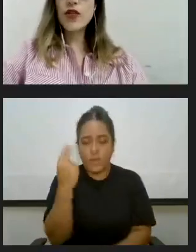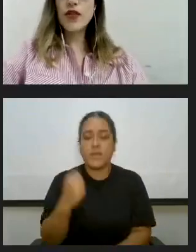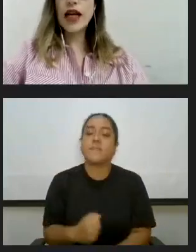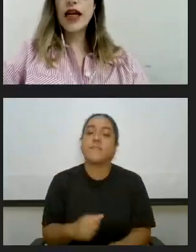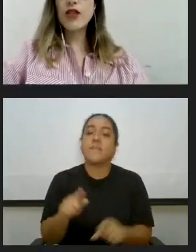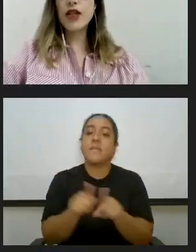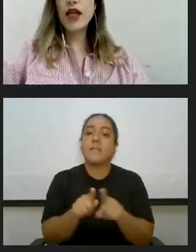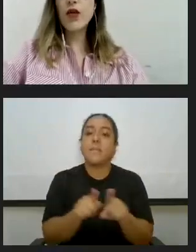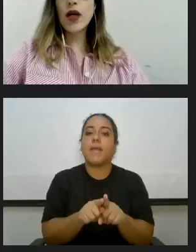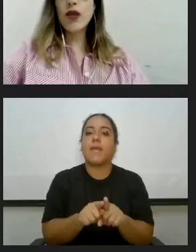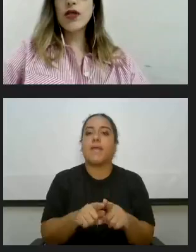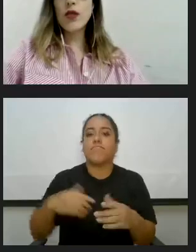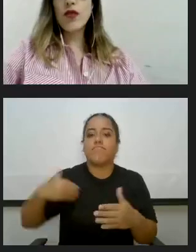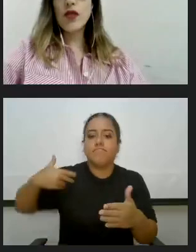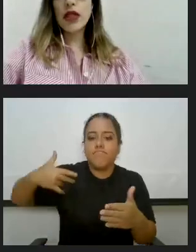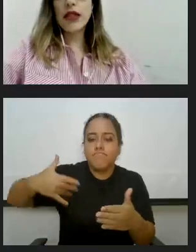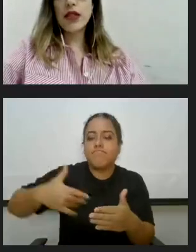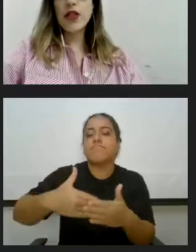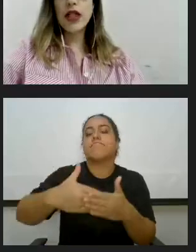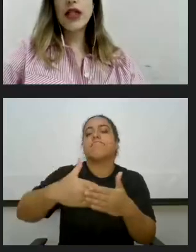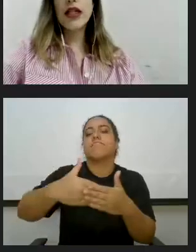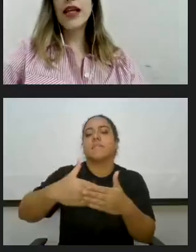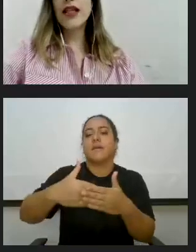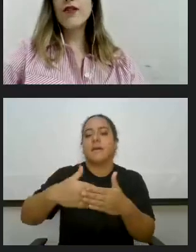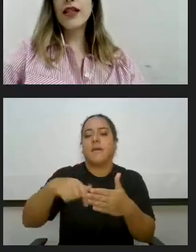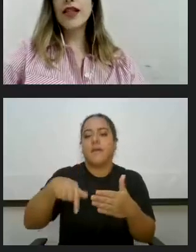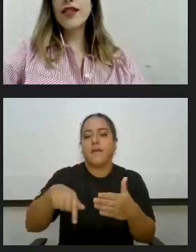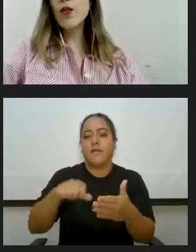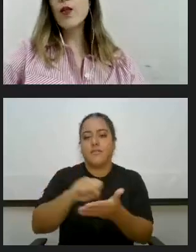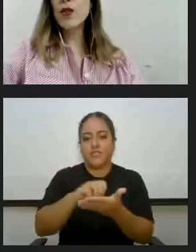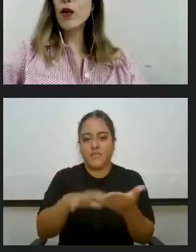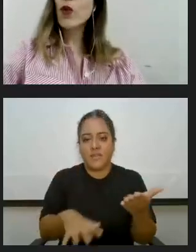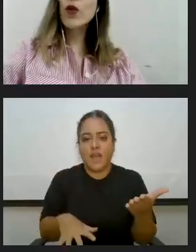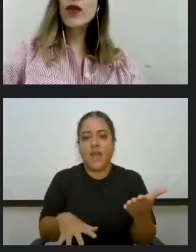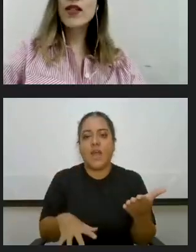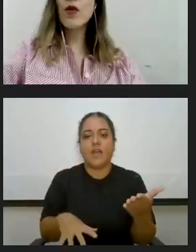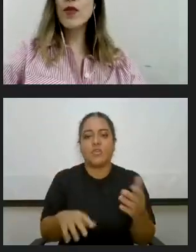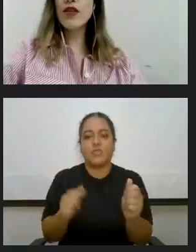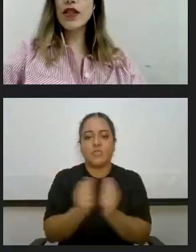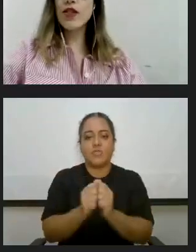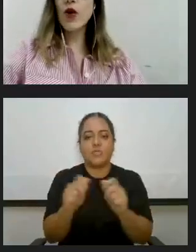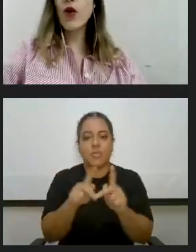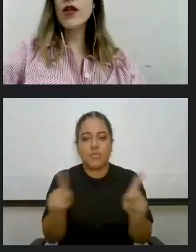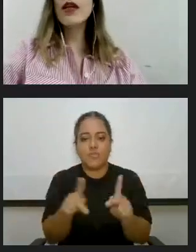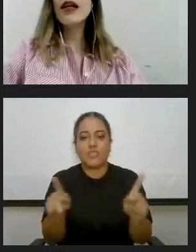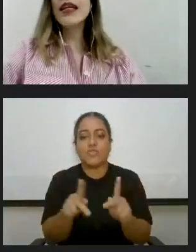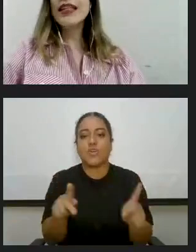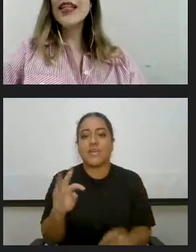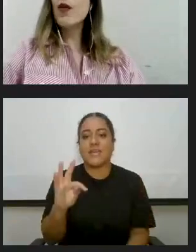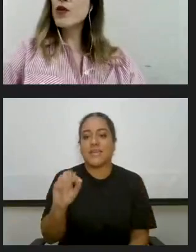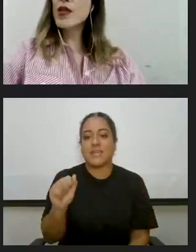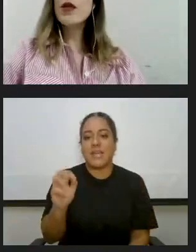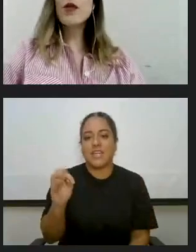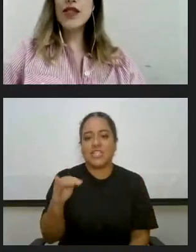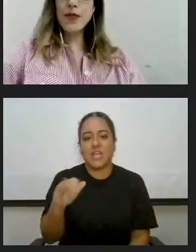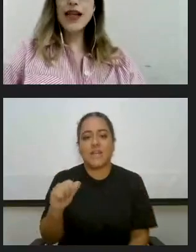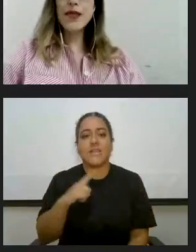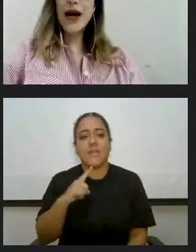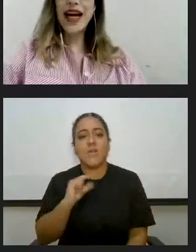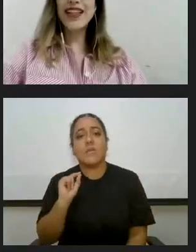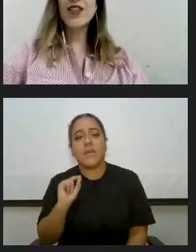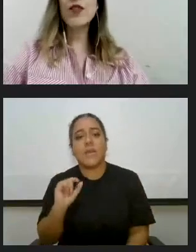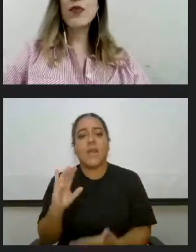a nossa atividade, né, com a nossa professora Tatiana, ela vai trazer algumas perguntas, algumas reflexões, então é justamente para